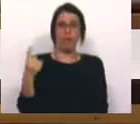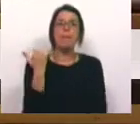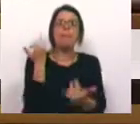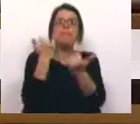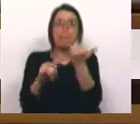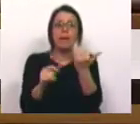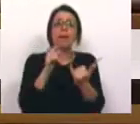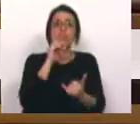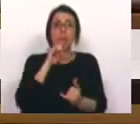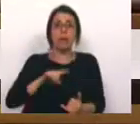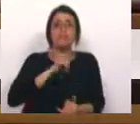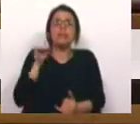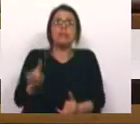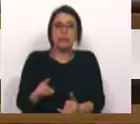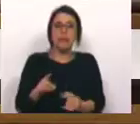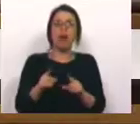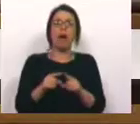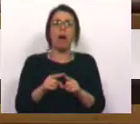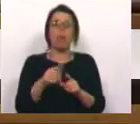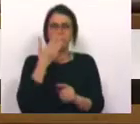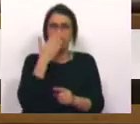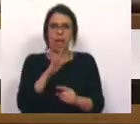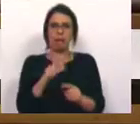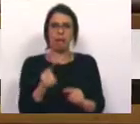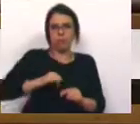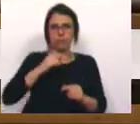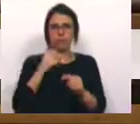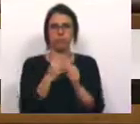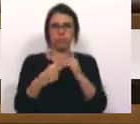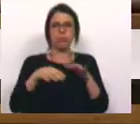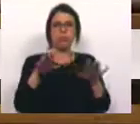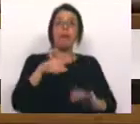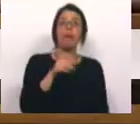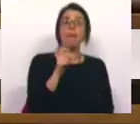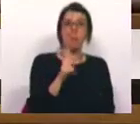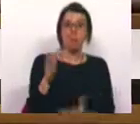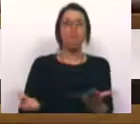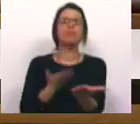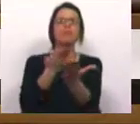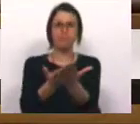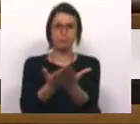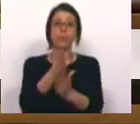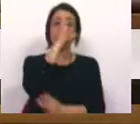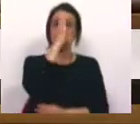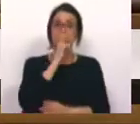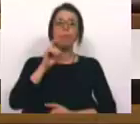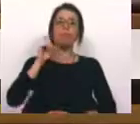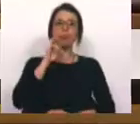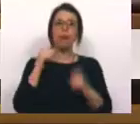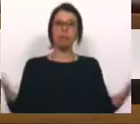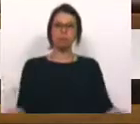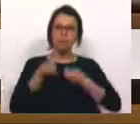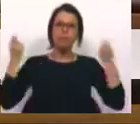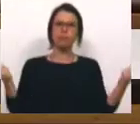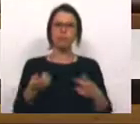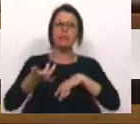perigos que podem correr no caso de assumirem comportamentos de risco, pelo que o PEV propõe que o Estado assegure campanhas